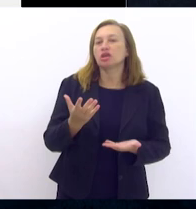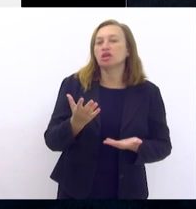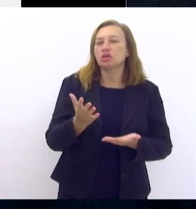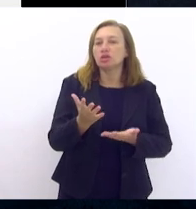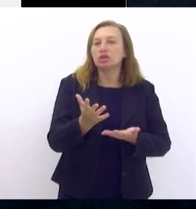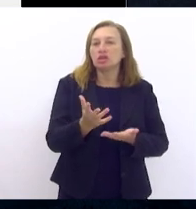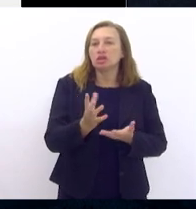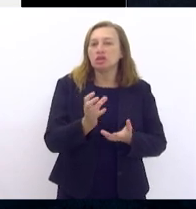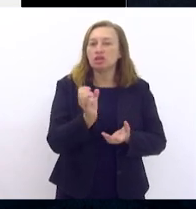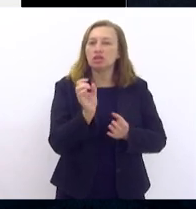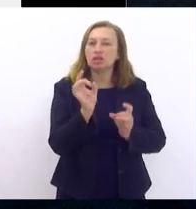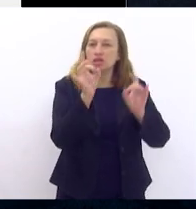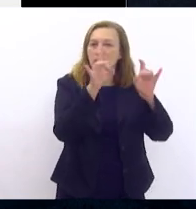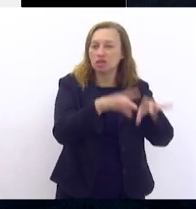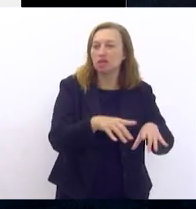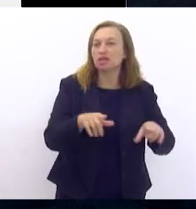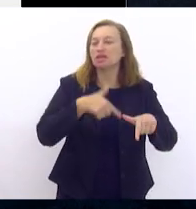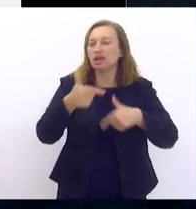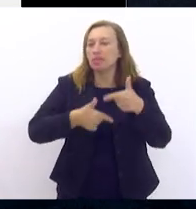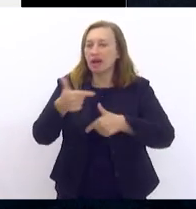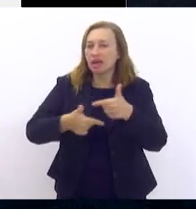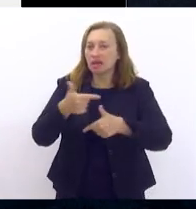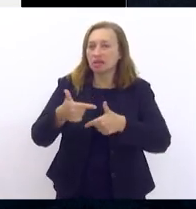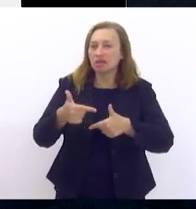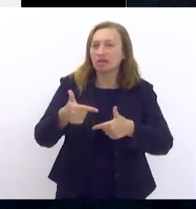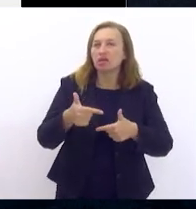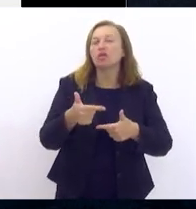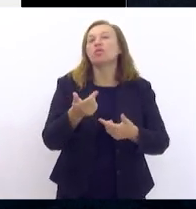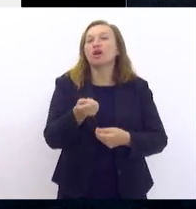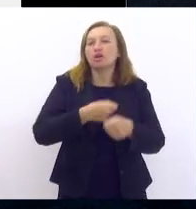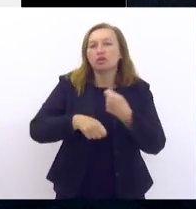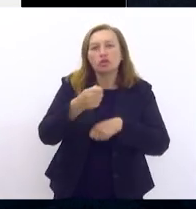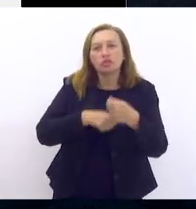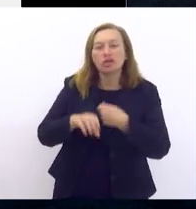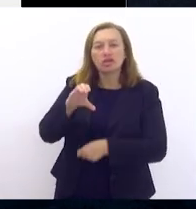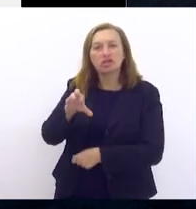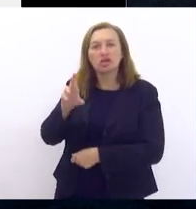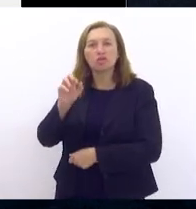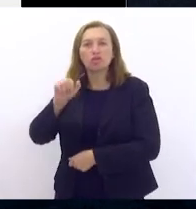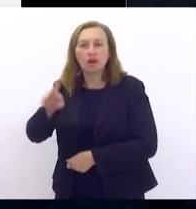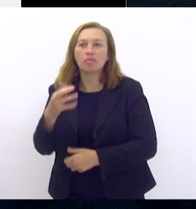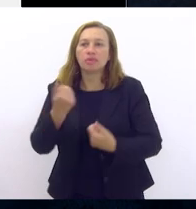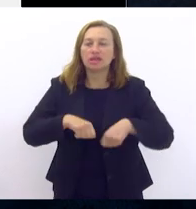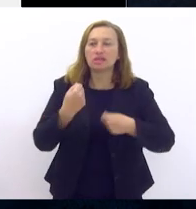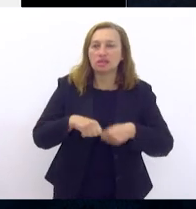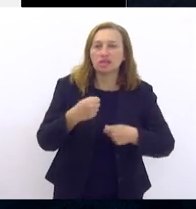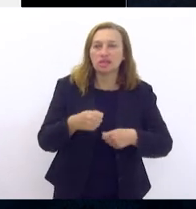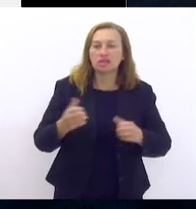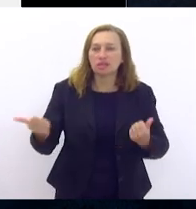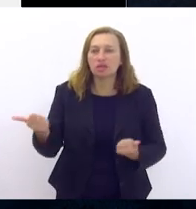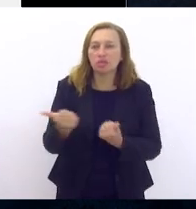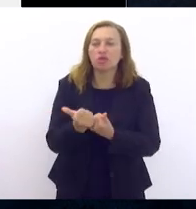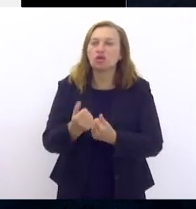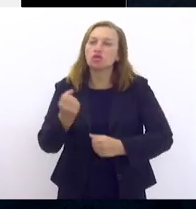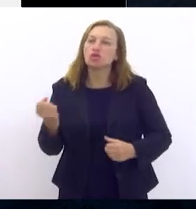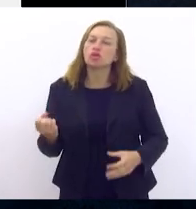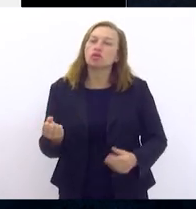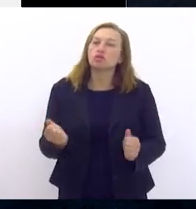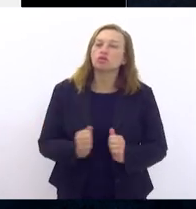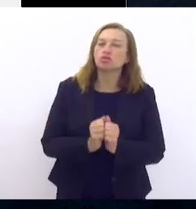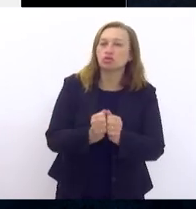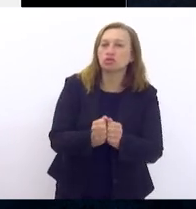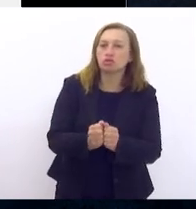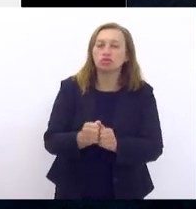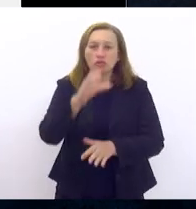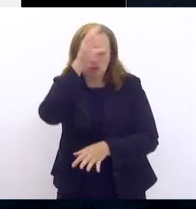trabalhando com a cadeia a gente sempre fala para você ter uma economia circular a gente de cooperação Tão junto com os nossos clientes pensando no design